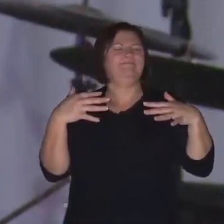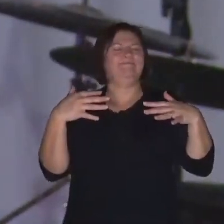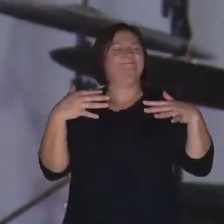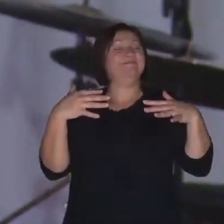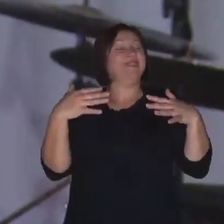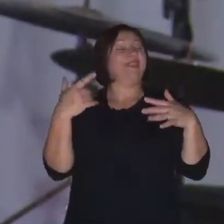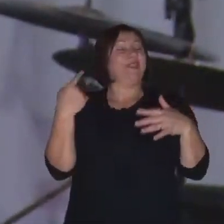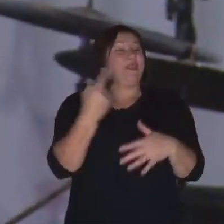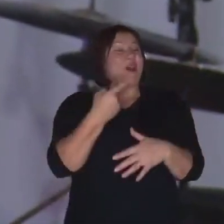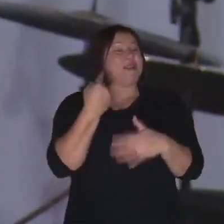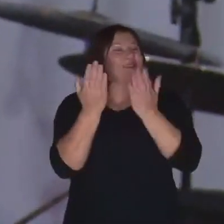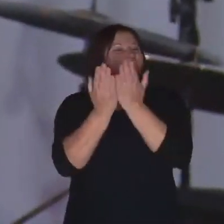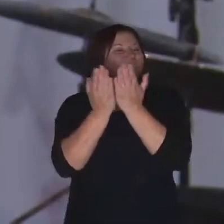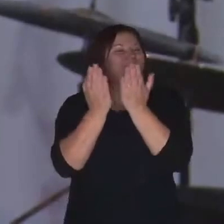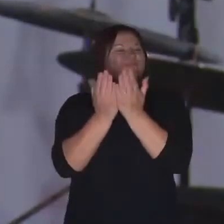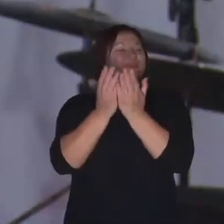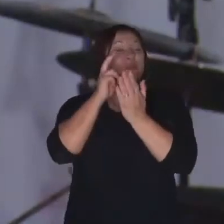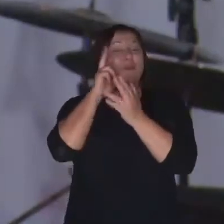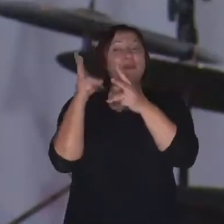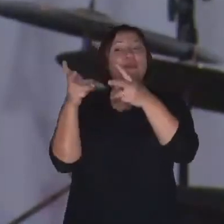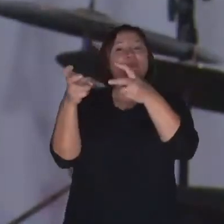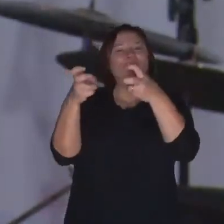Oração, minha oração para hoje é que Deus